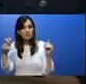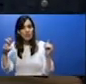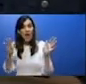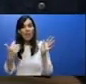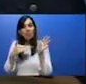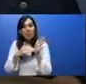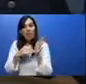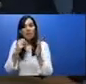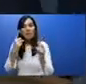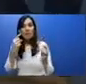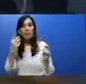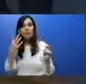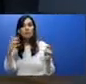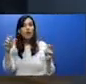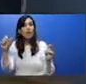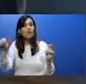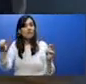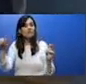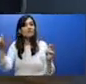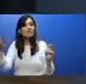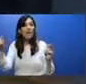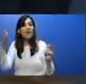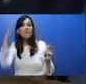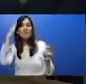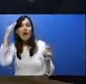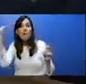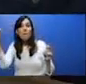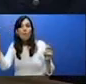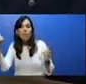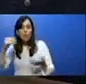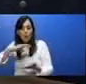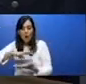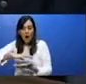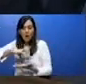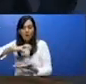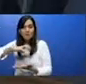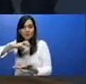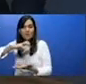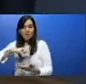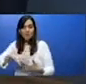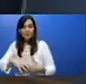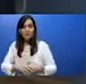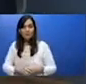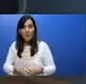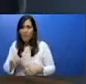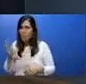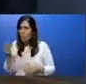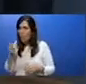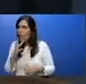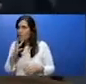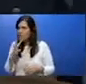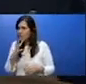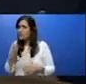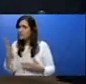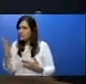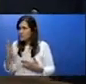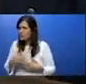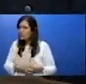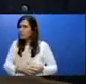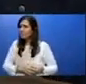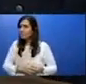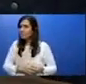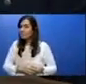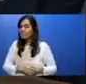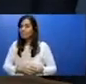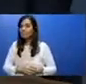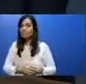1497, e é um dos mais famosos do Renascimento, tá? É um quadro muito conhecido sobre a Última